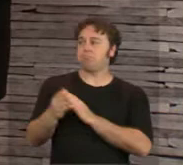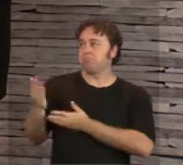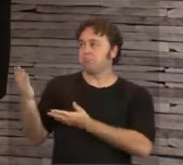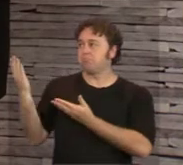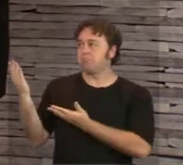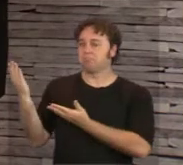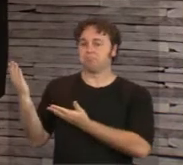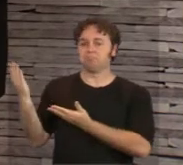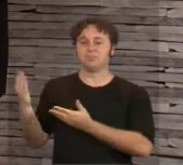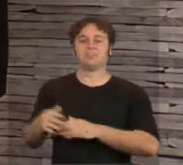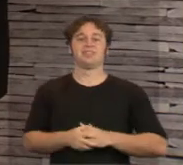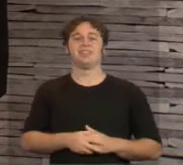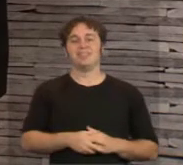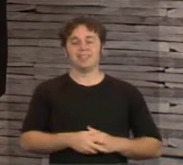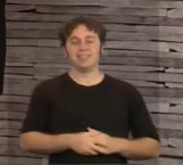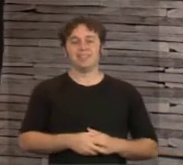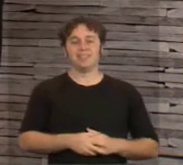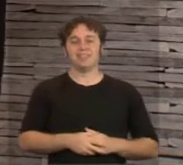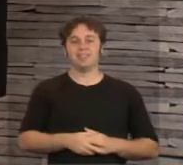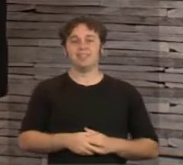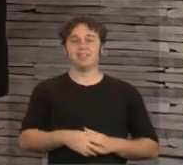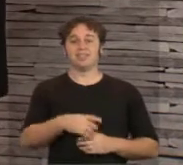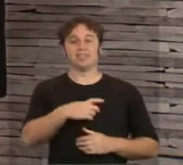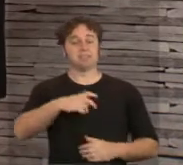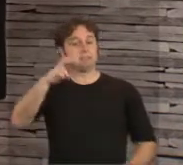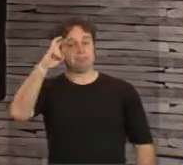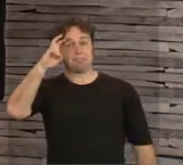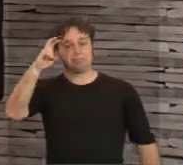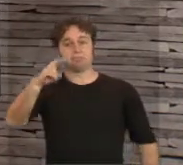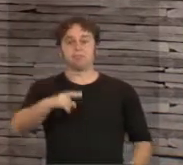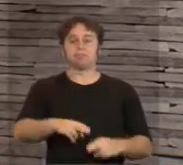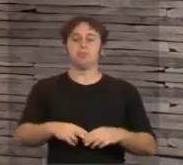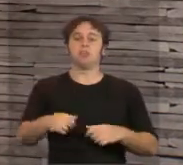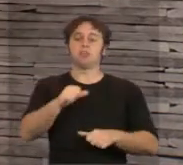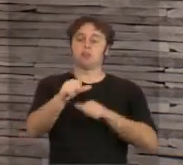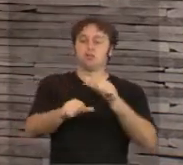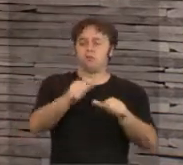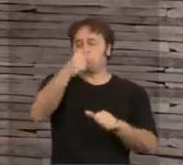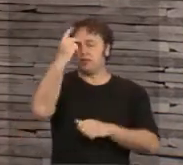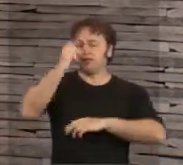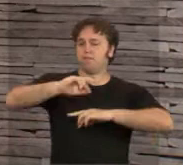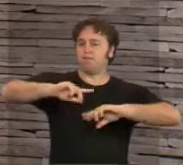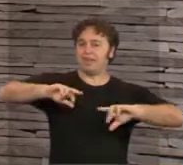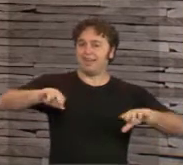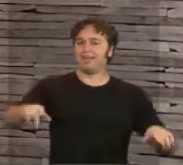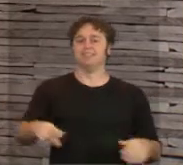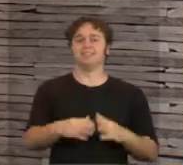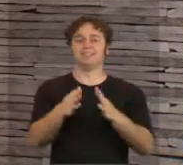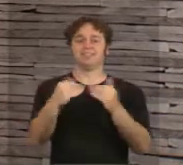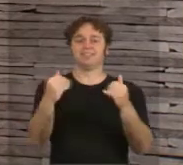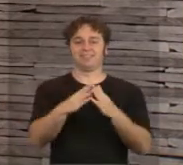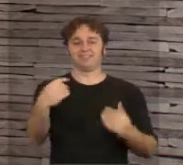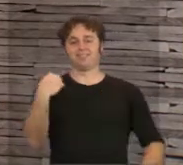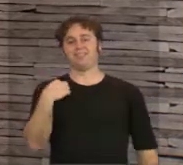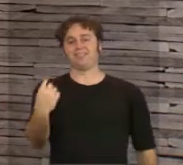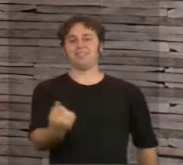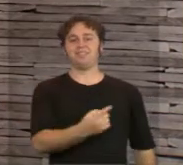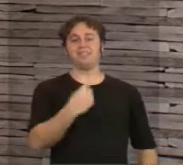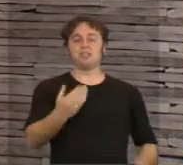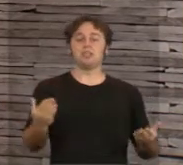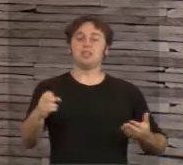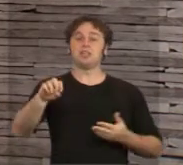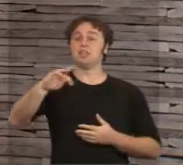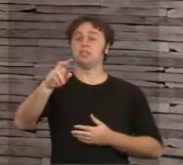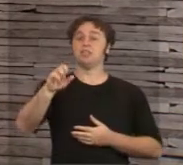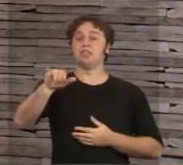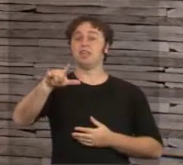Santo Isidoro de Sevilha, que usou a inteligência para converter muitas pessoas. Que ele rogue por nós. A Sheila Lobo